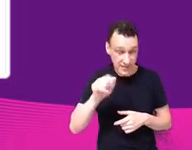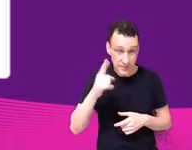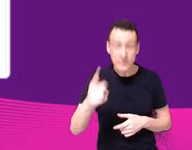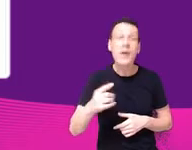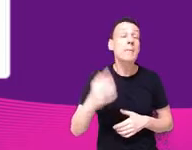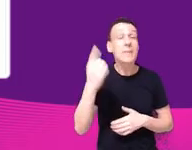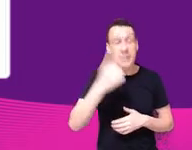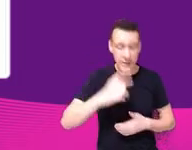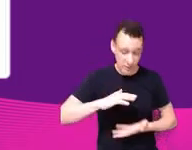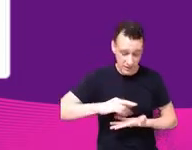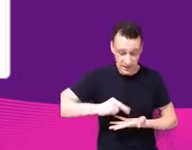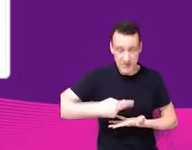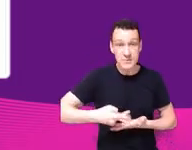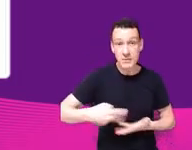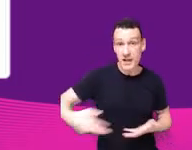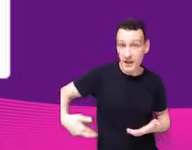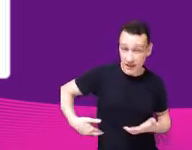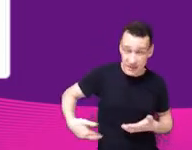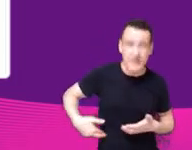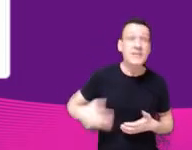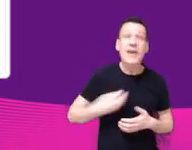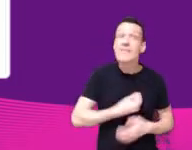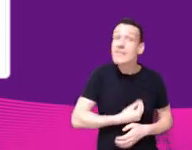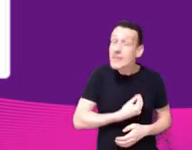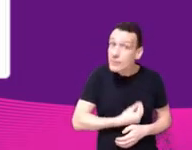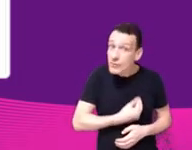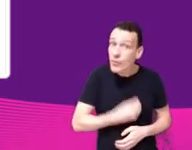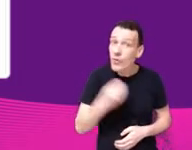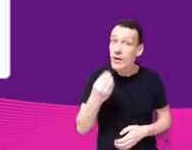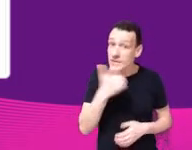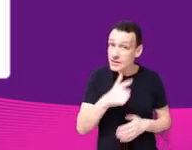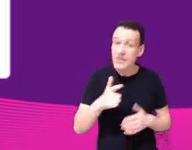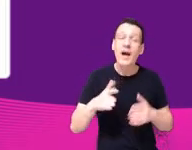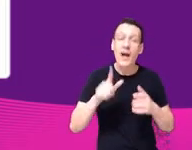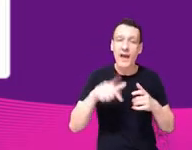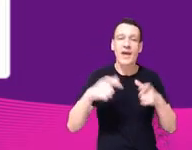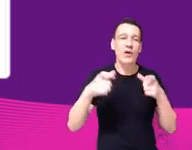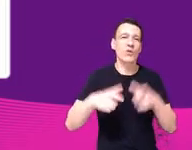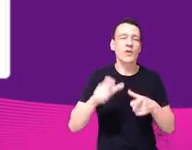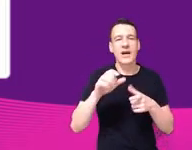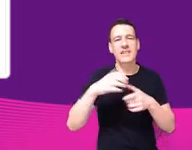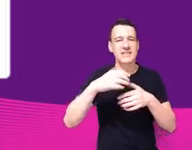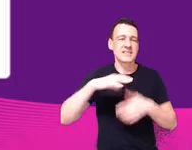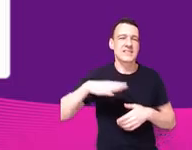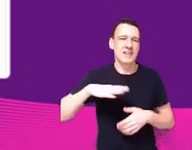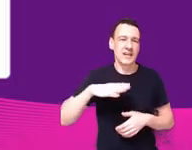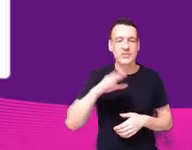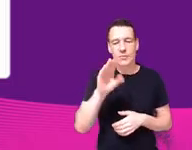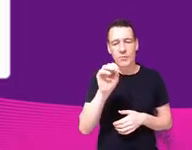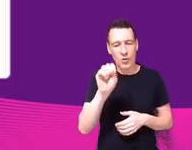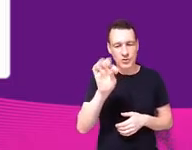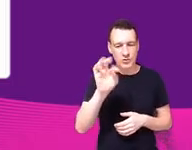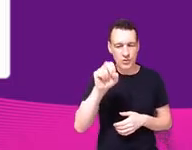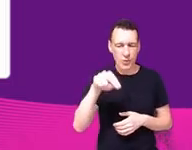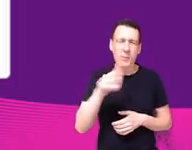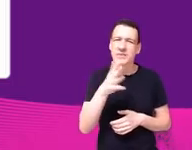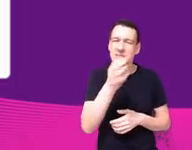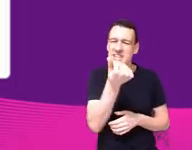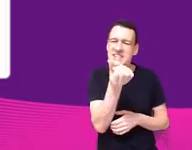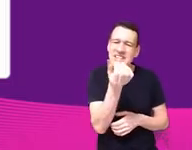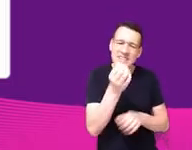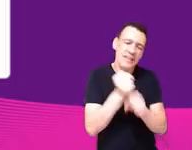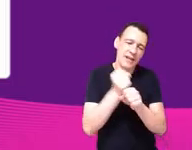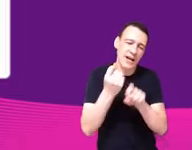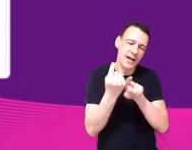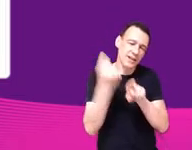com sucesso que se tem notícia foi realizado na cidade de Boston aproximadamente 60 anos atrás, e esse quadro